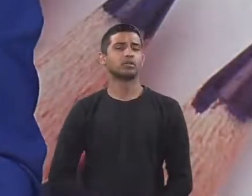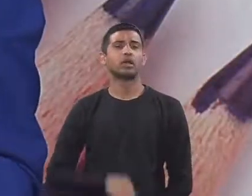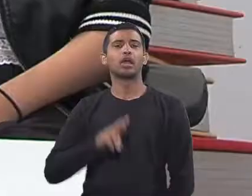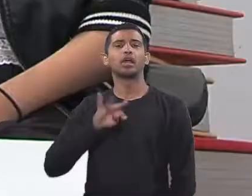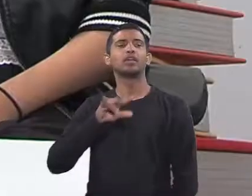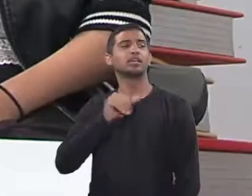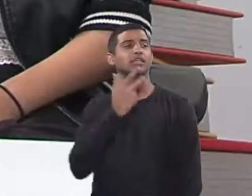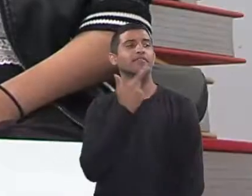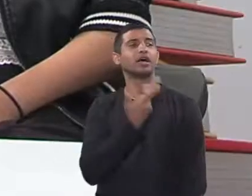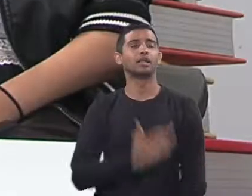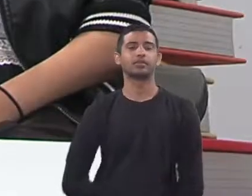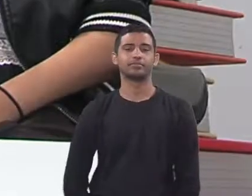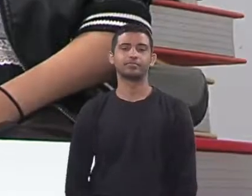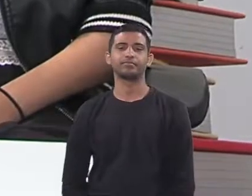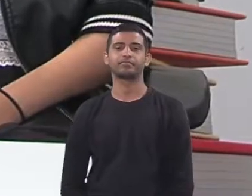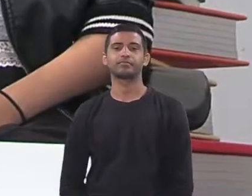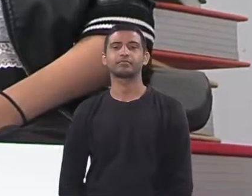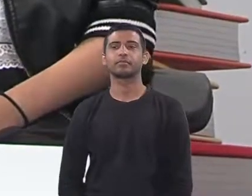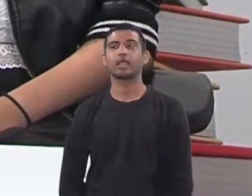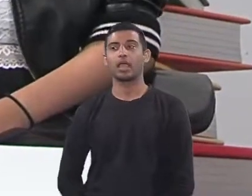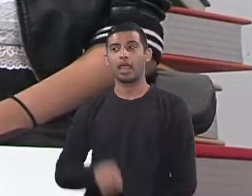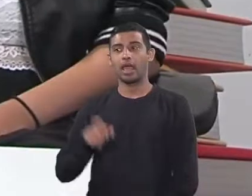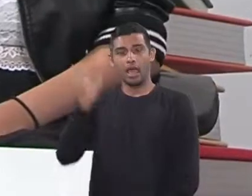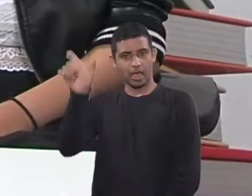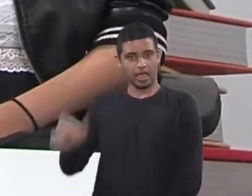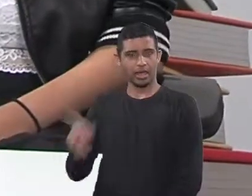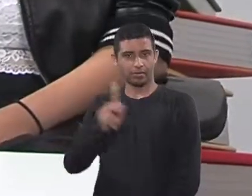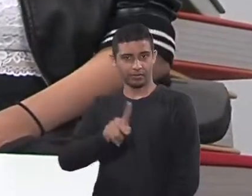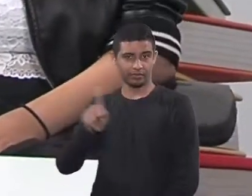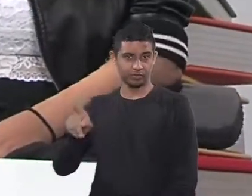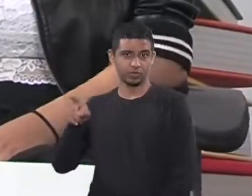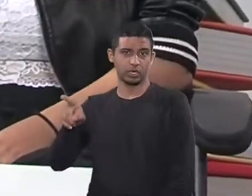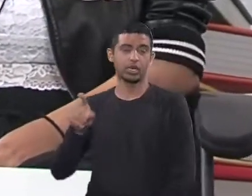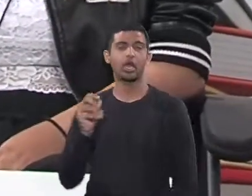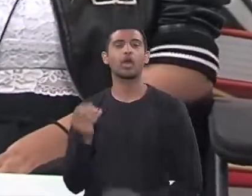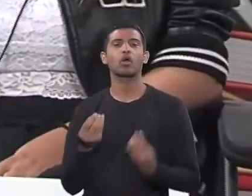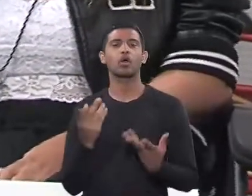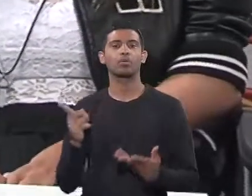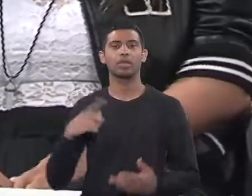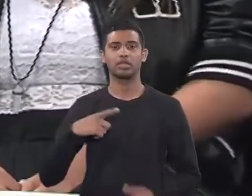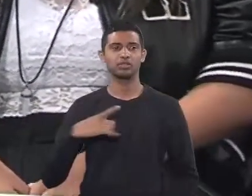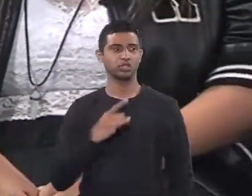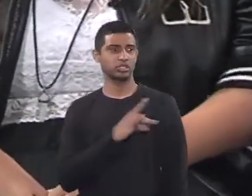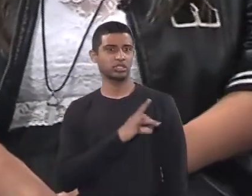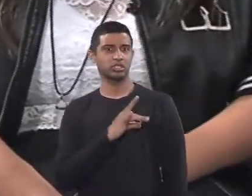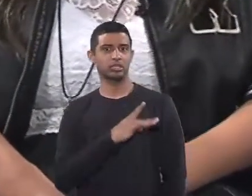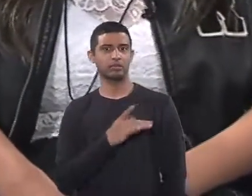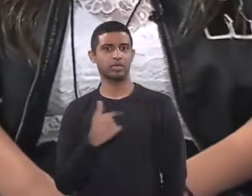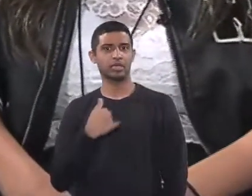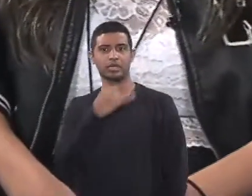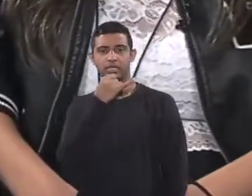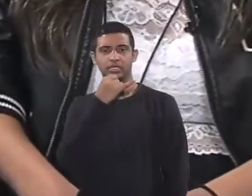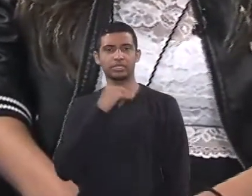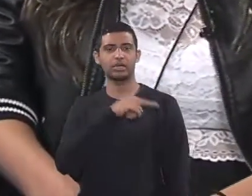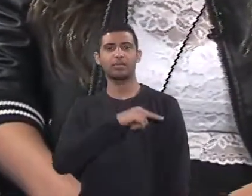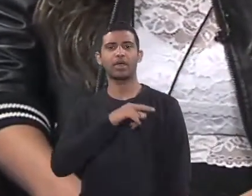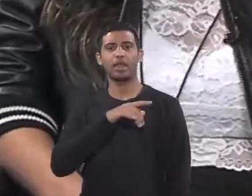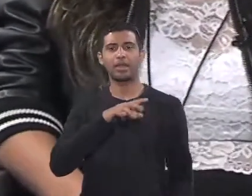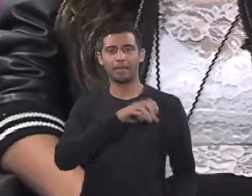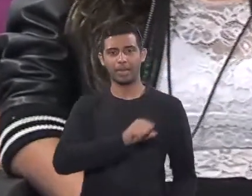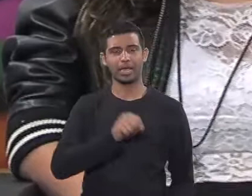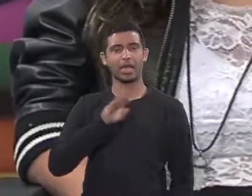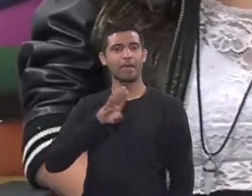Foi quando uma determinada professora, uma tia, né, ela tinha medo de colocar a Bárbara no meio das